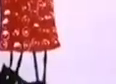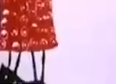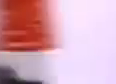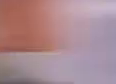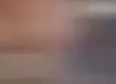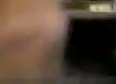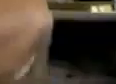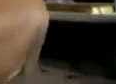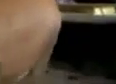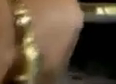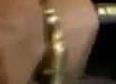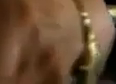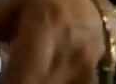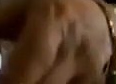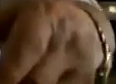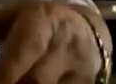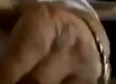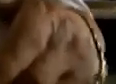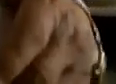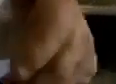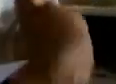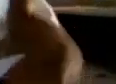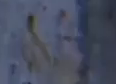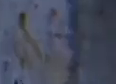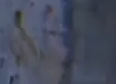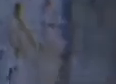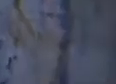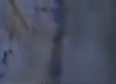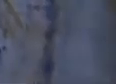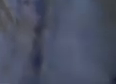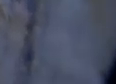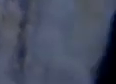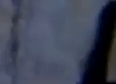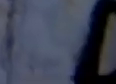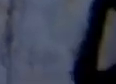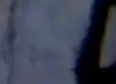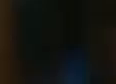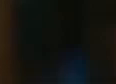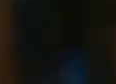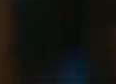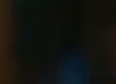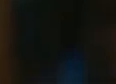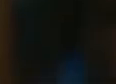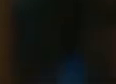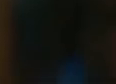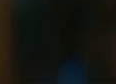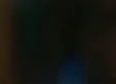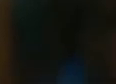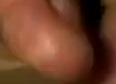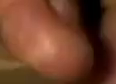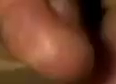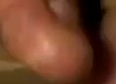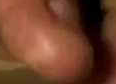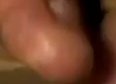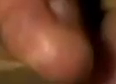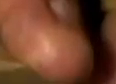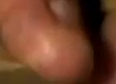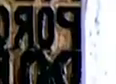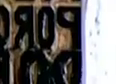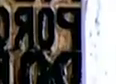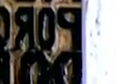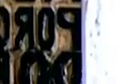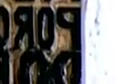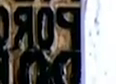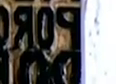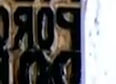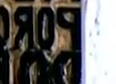ideias. Foi nele que J. Borges, cordelista e gravurista, nasceu, foi menino e se criou,